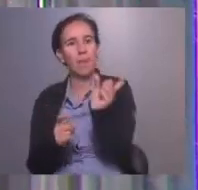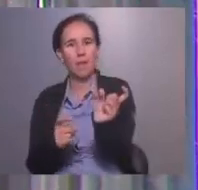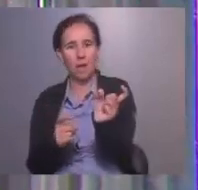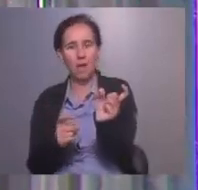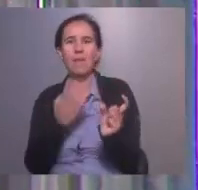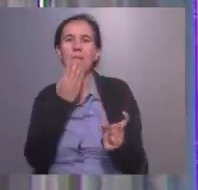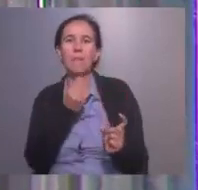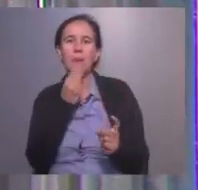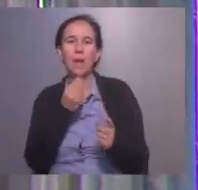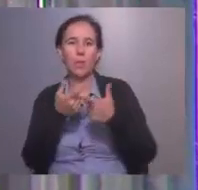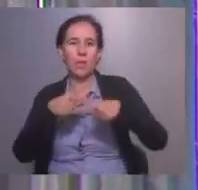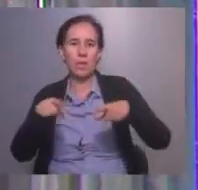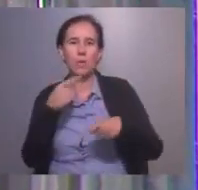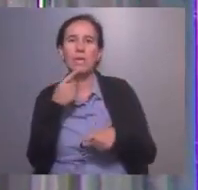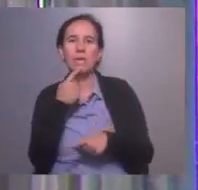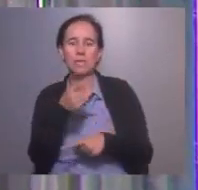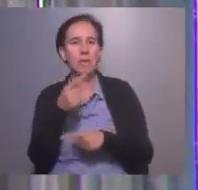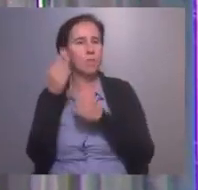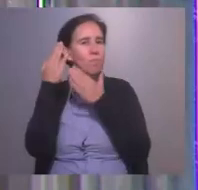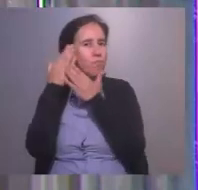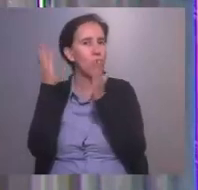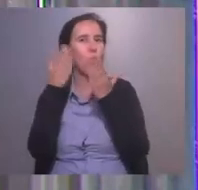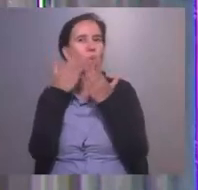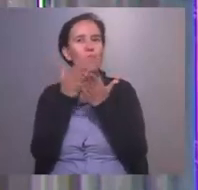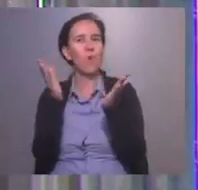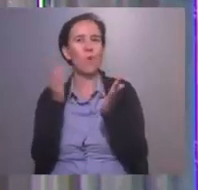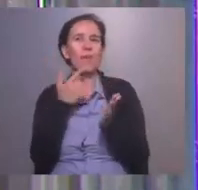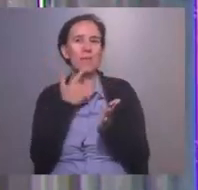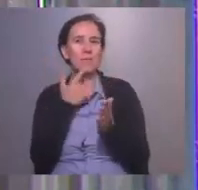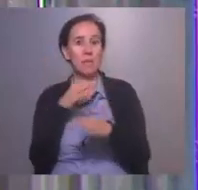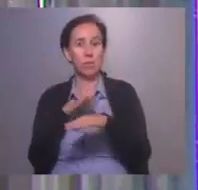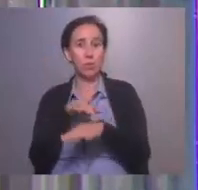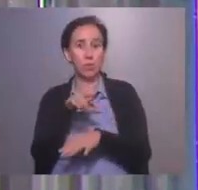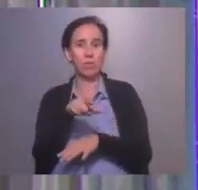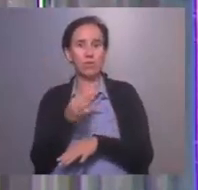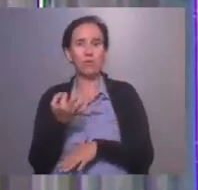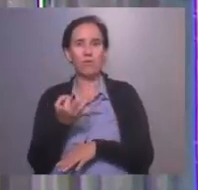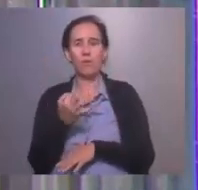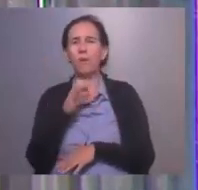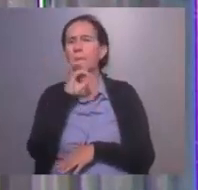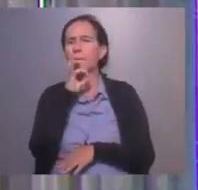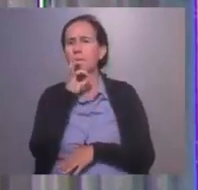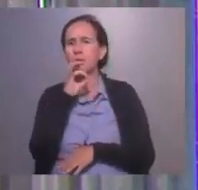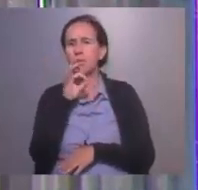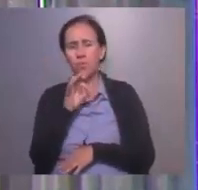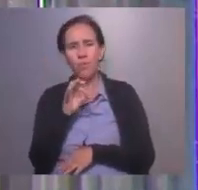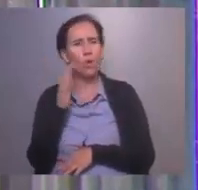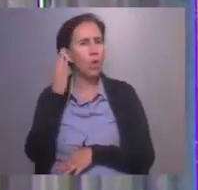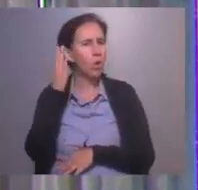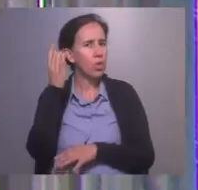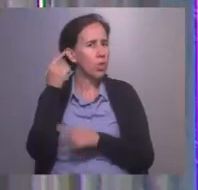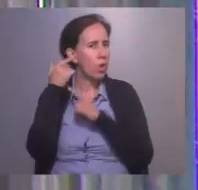palavra hebraica que significa abre-te. Foi por isso que o bispo tocou os teus